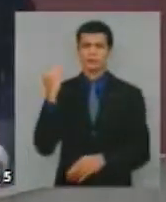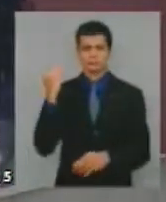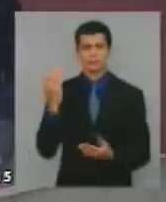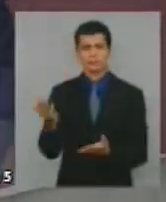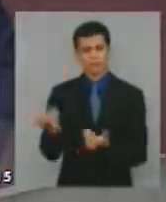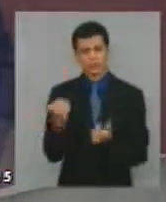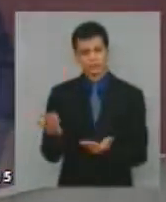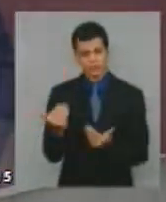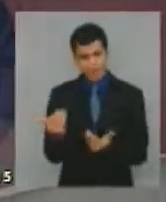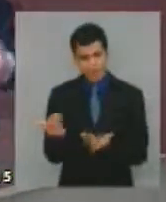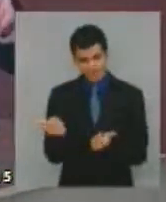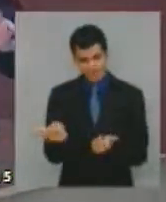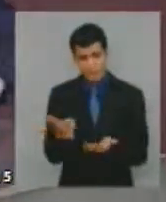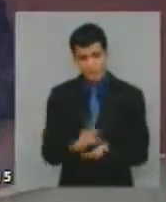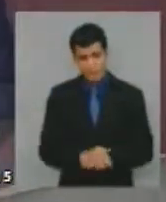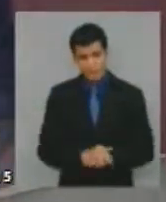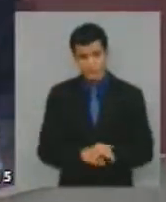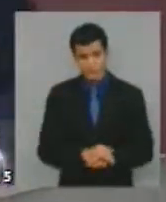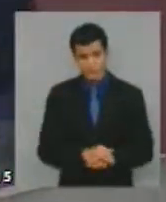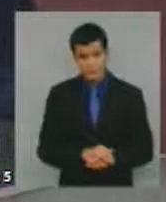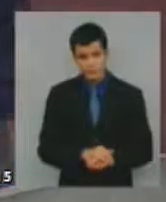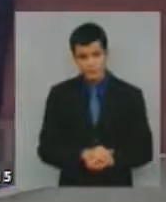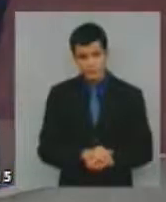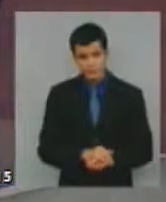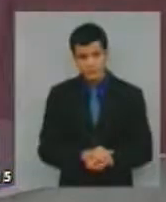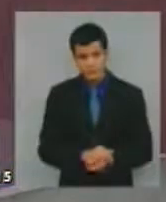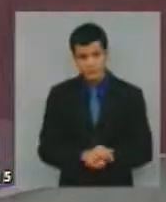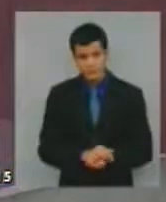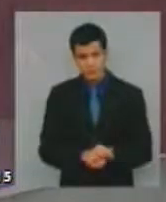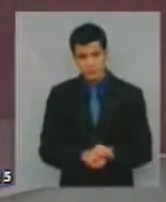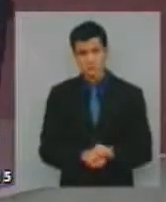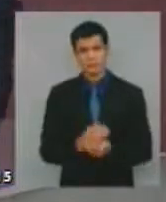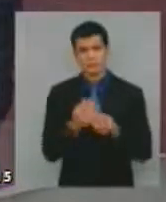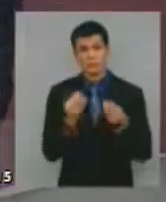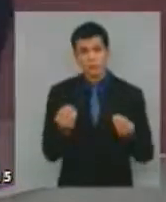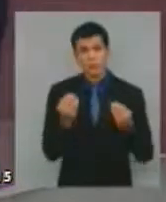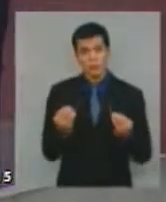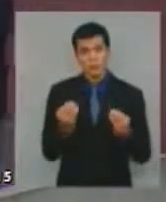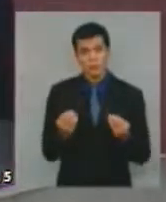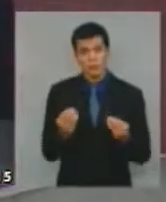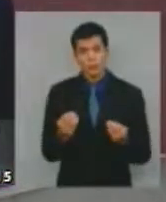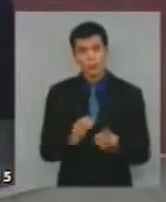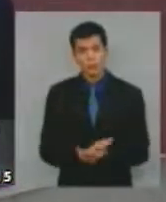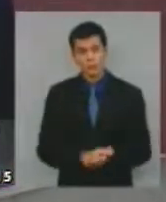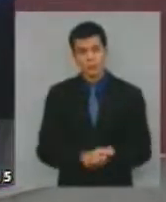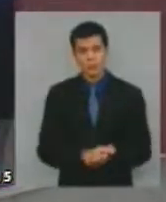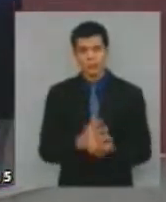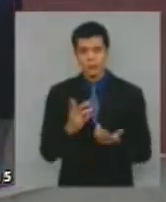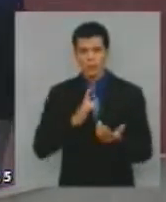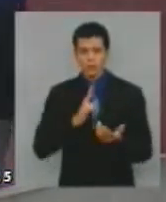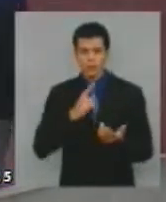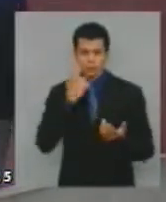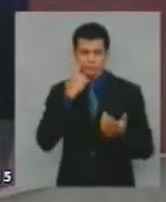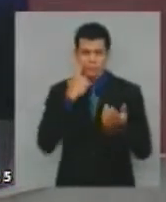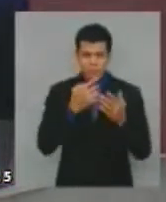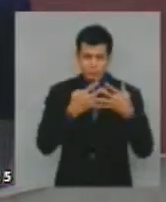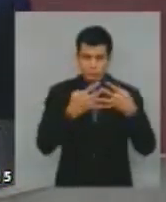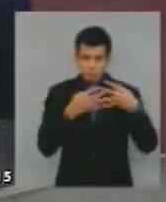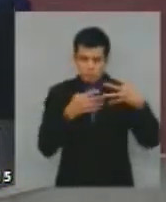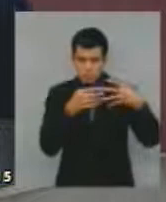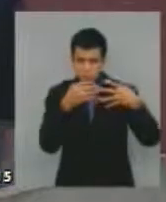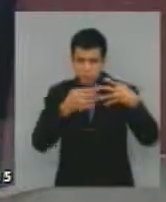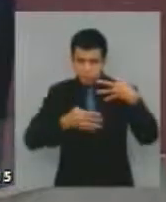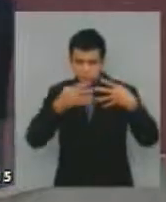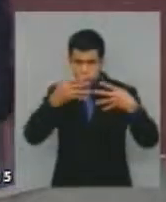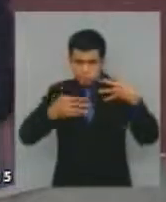dizer, deputados, que até eu disse que o indicador é uma metodologia muito inteligente, porque ele olha os 3 anos passados